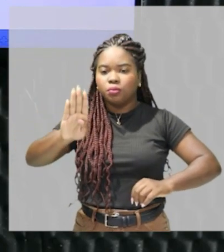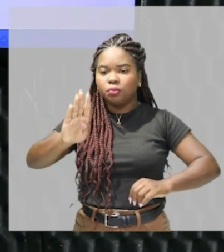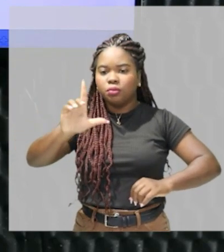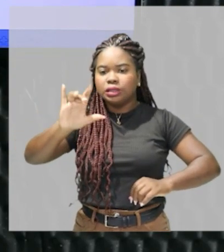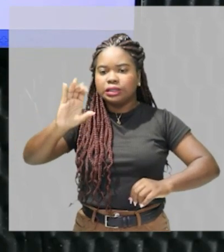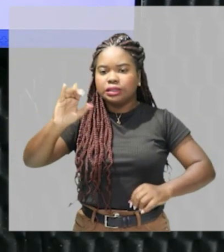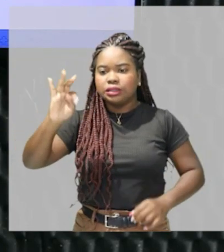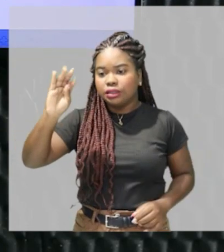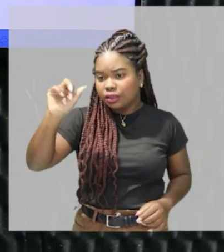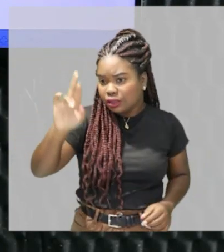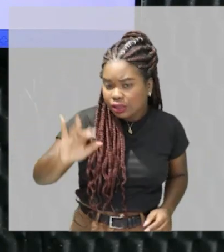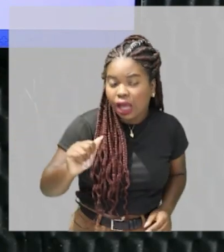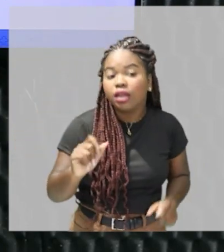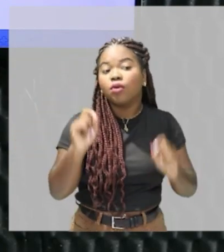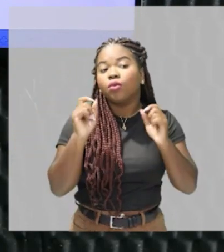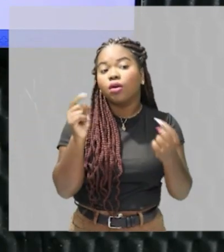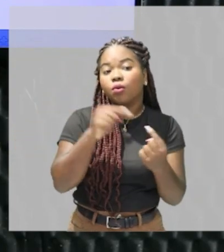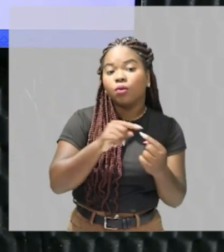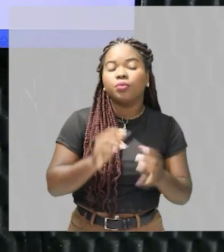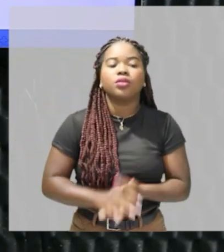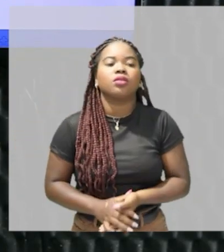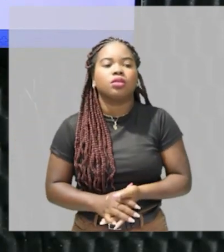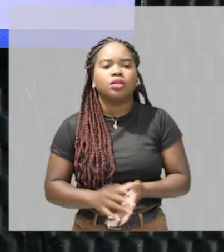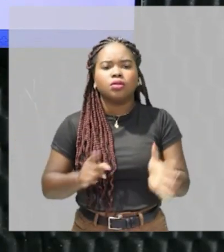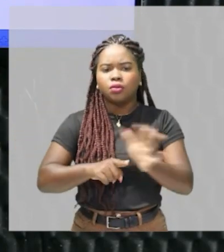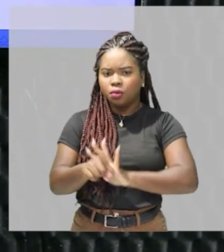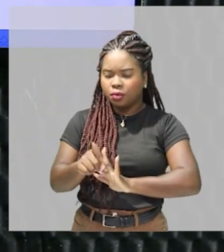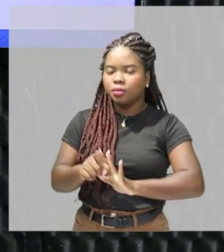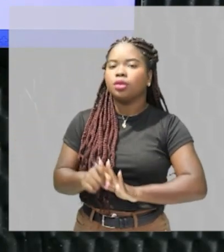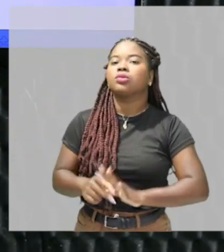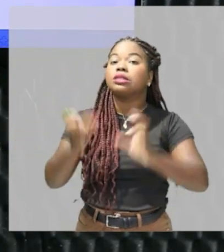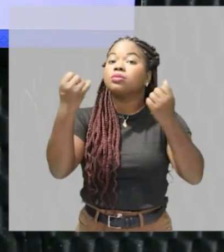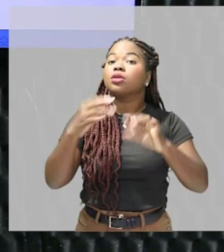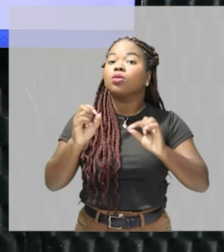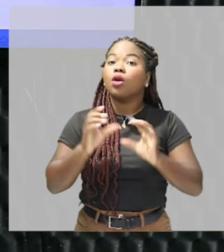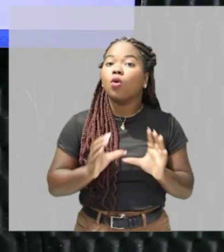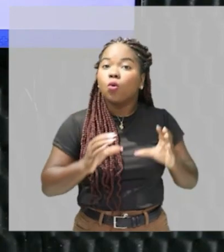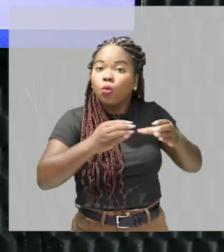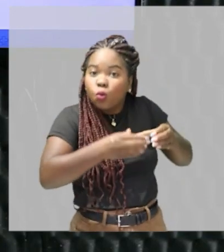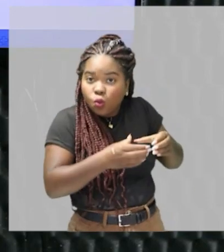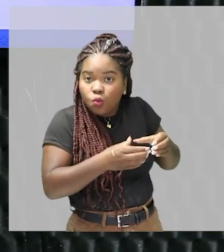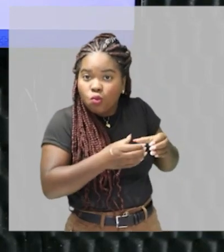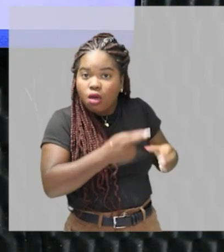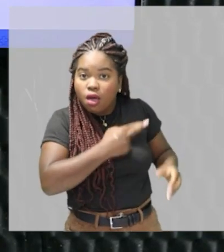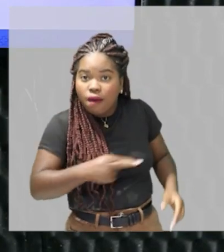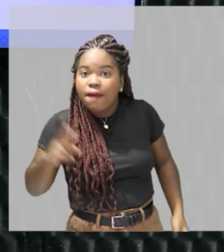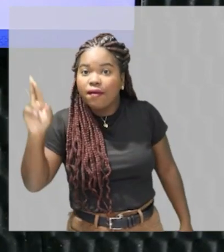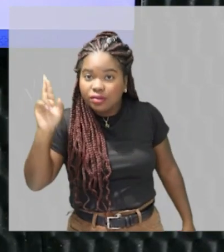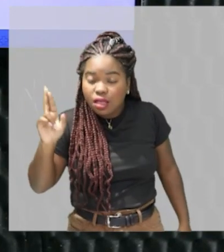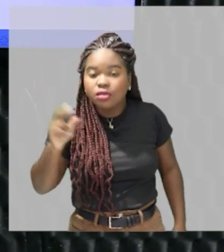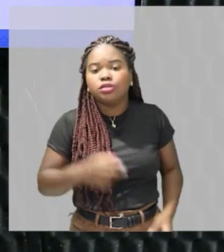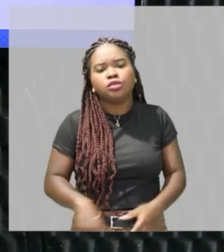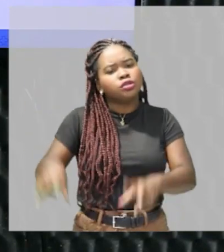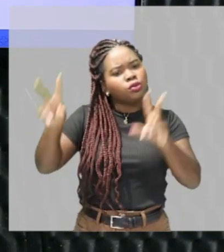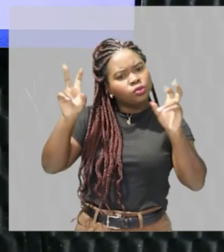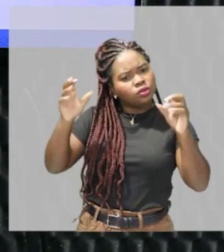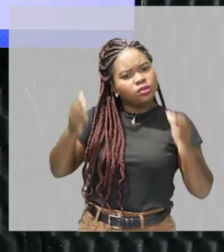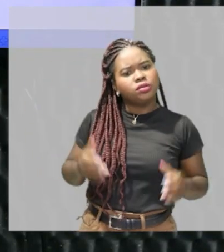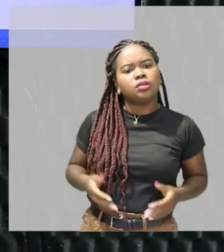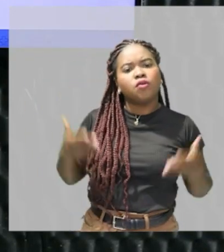Então, olha o que o enunciado trouxe para nós. Grupos religiosos. Então, o título destacou a